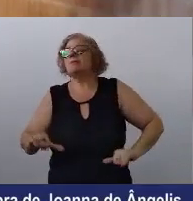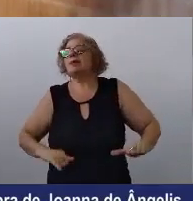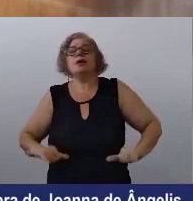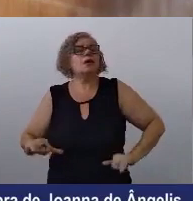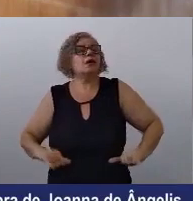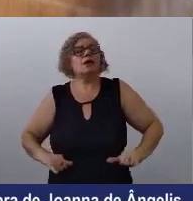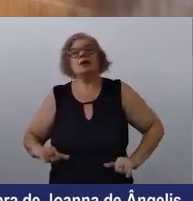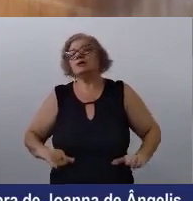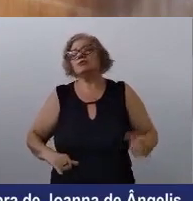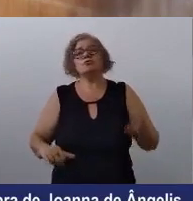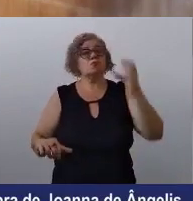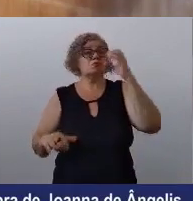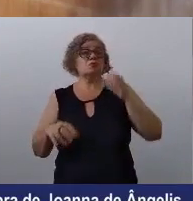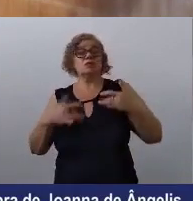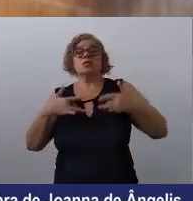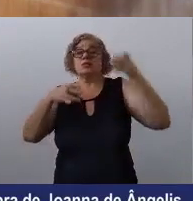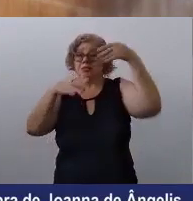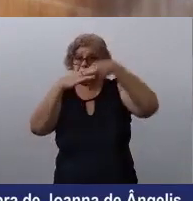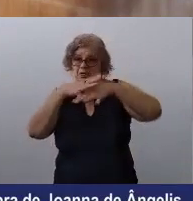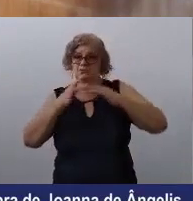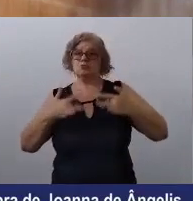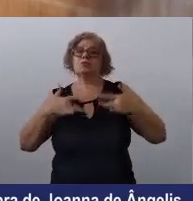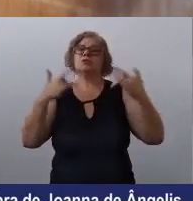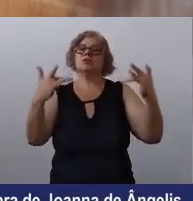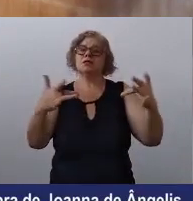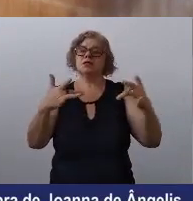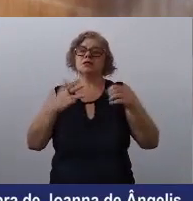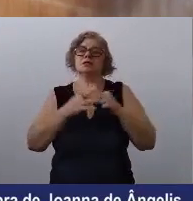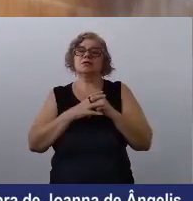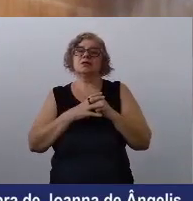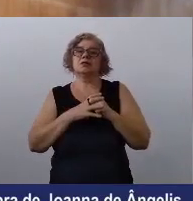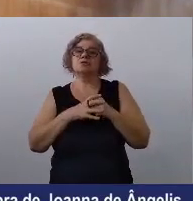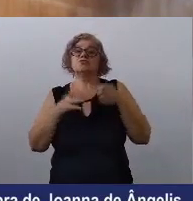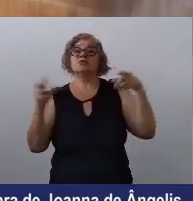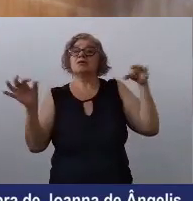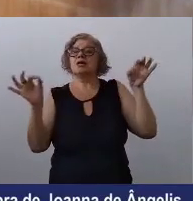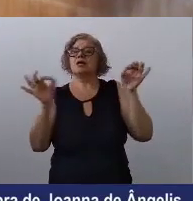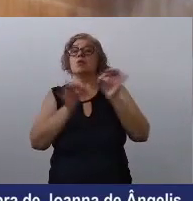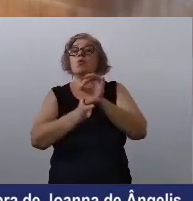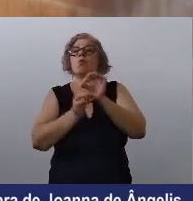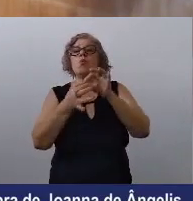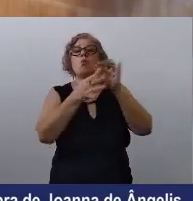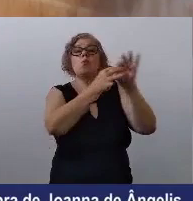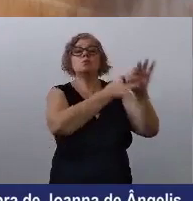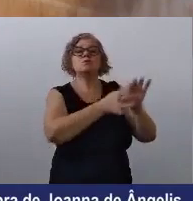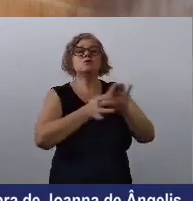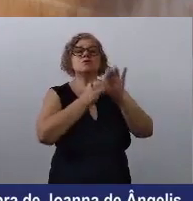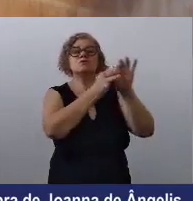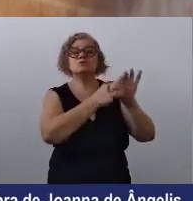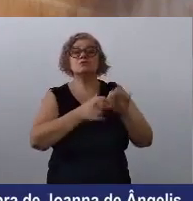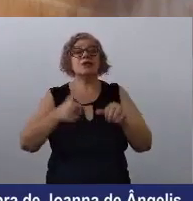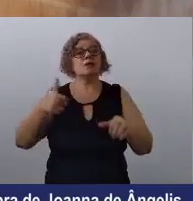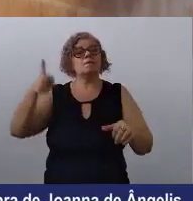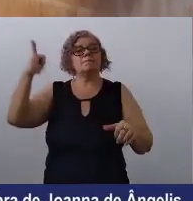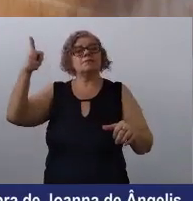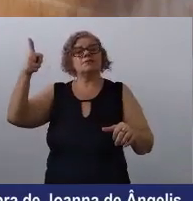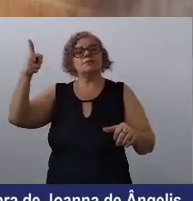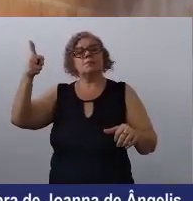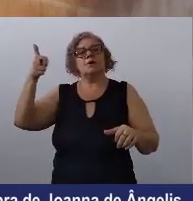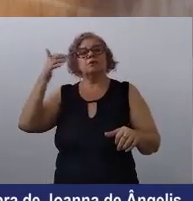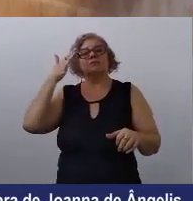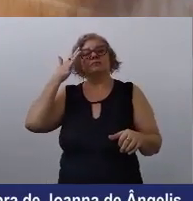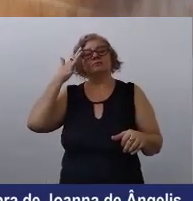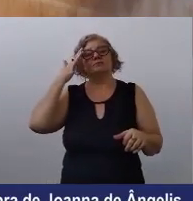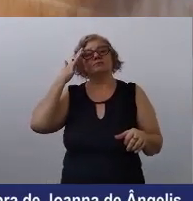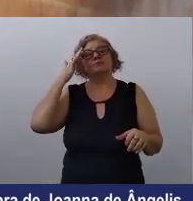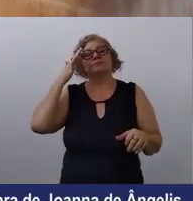dentro da vivência maior da caridade, que era o grande objetivo da jornada deles. Mas